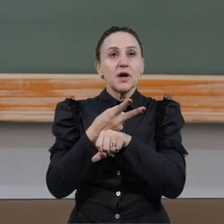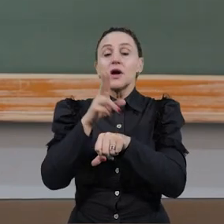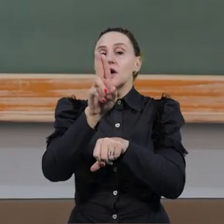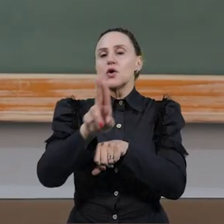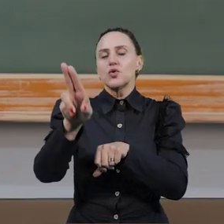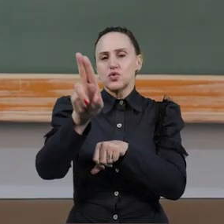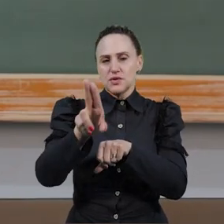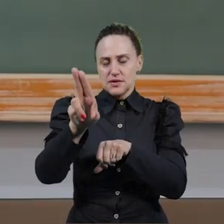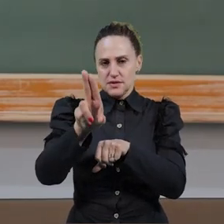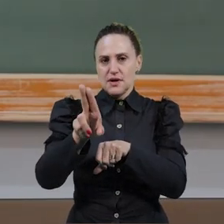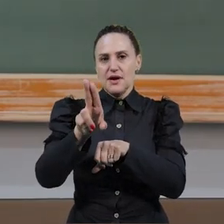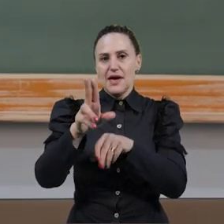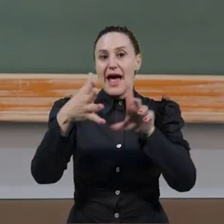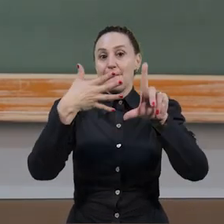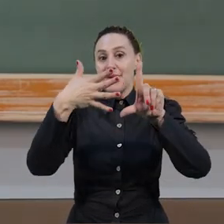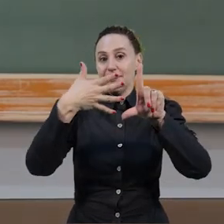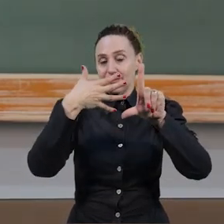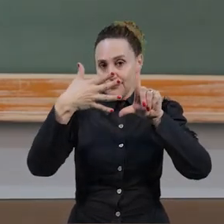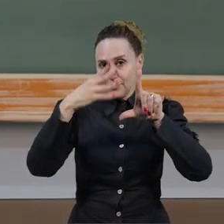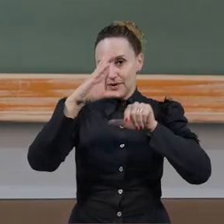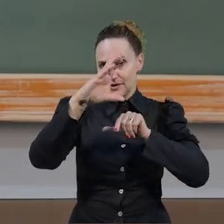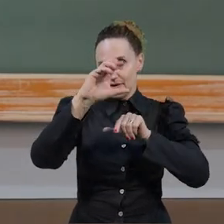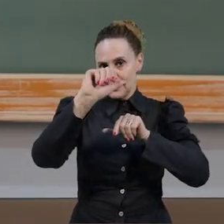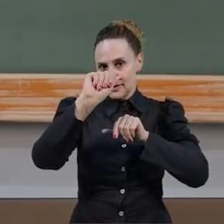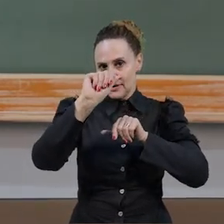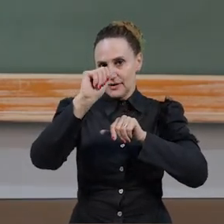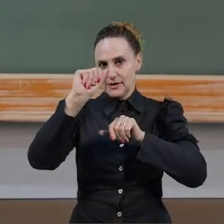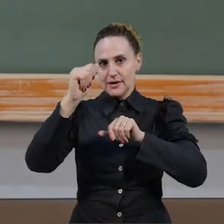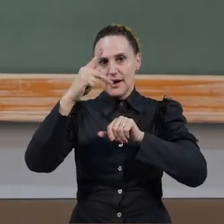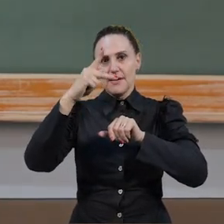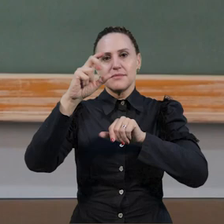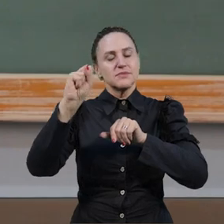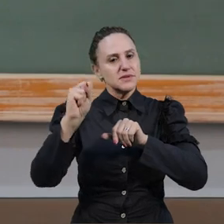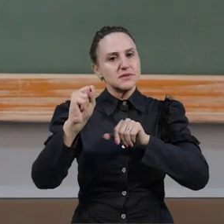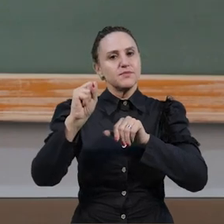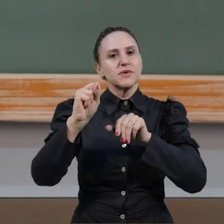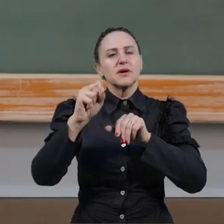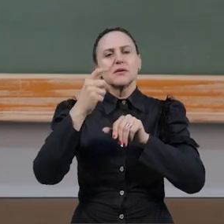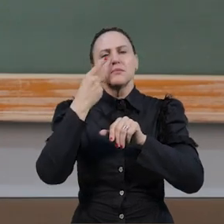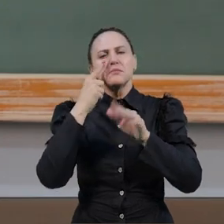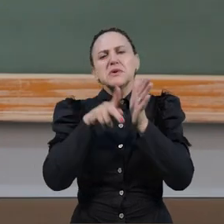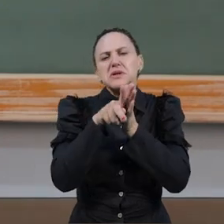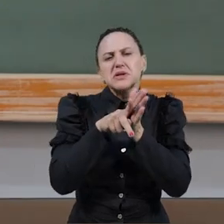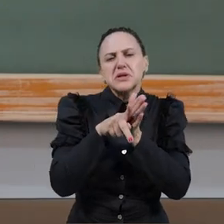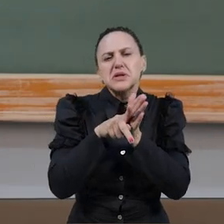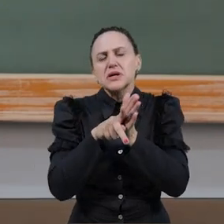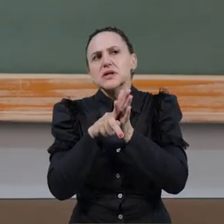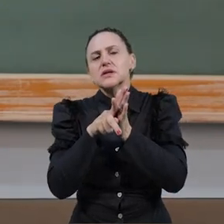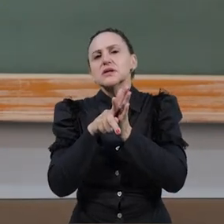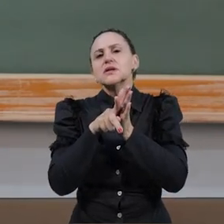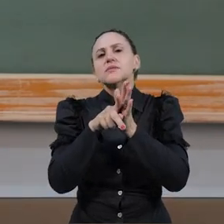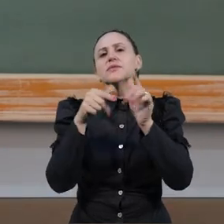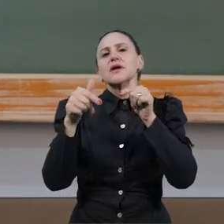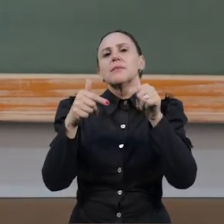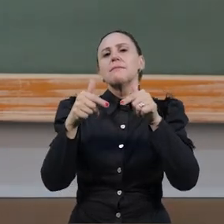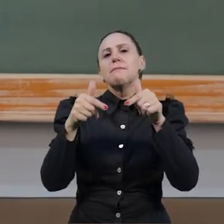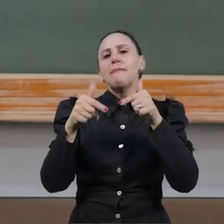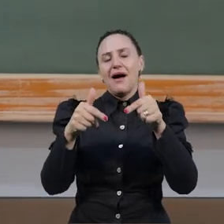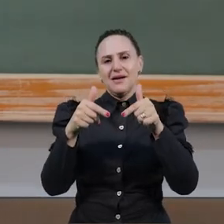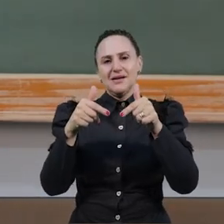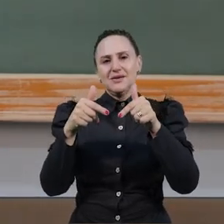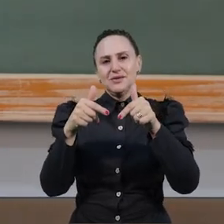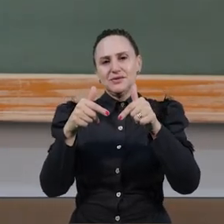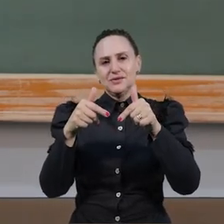CAPES, buscando pesquisas que trabalham com o ensino de História e Geografia nos anos iniciais. E aí,